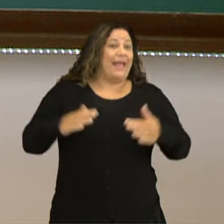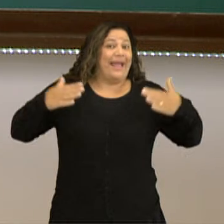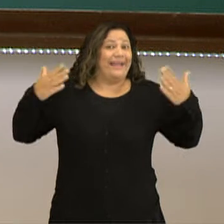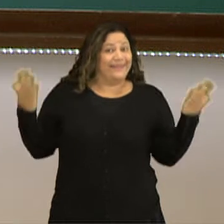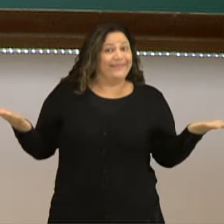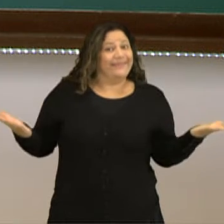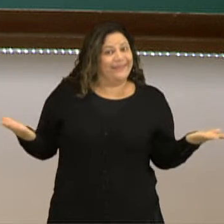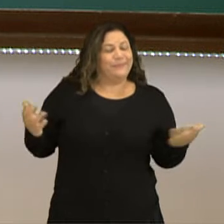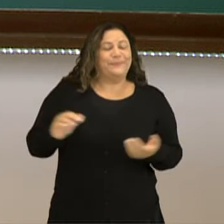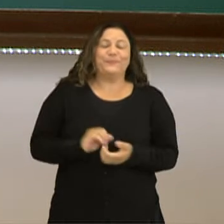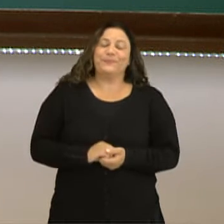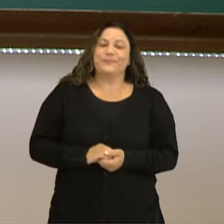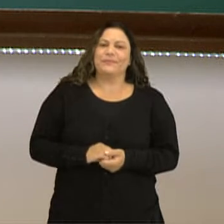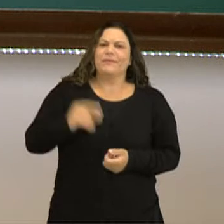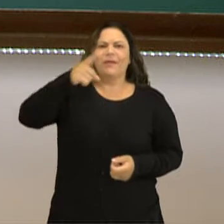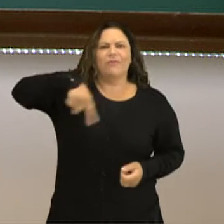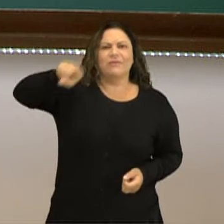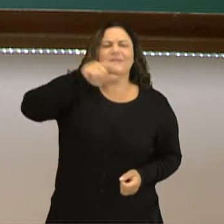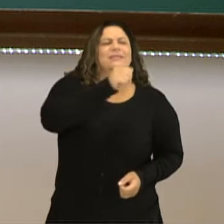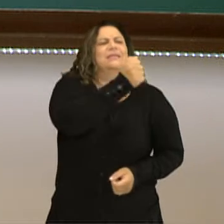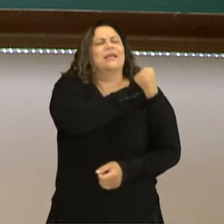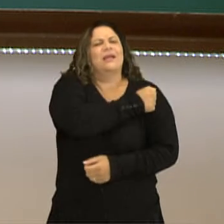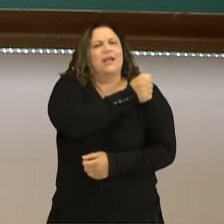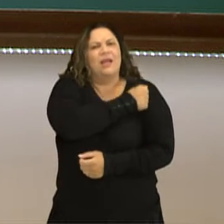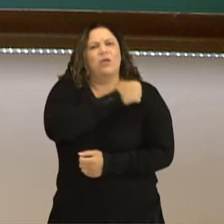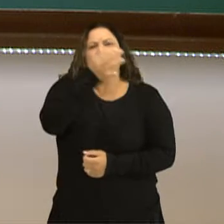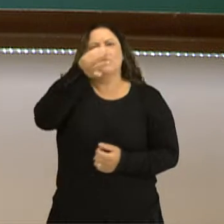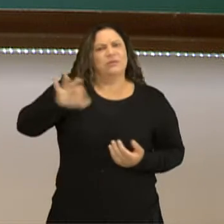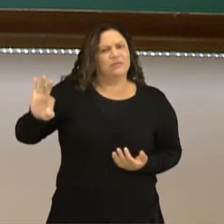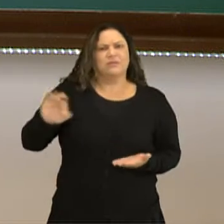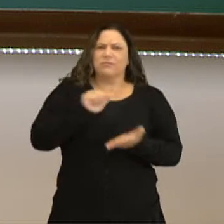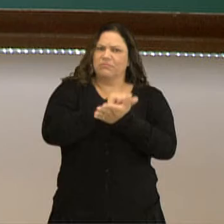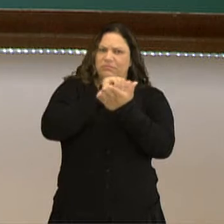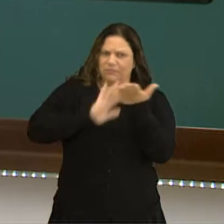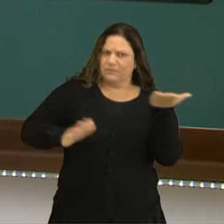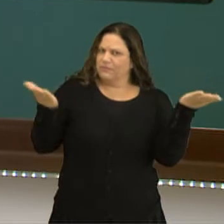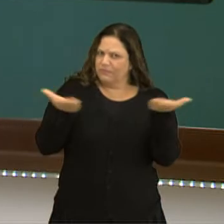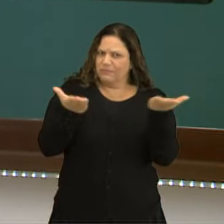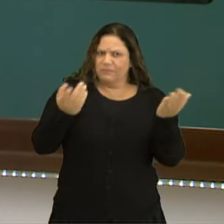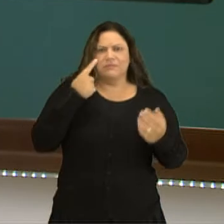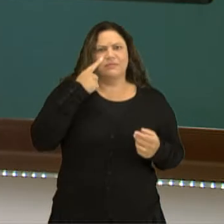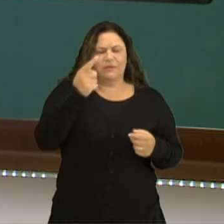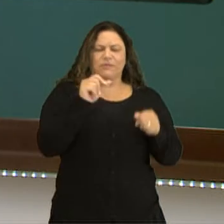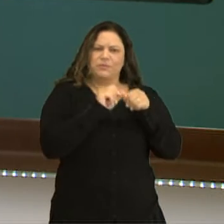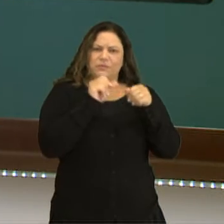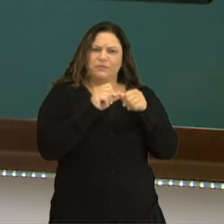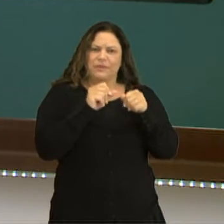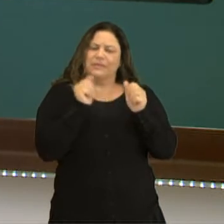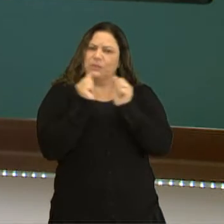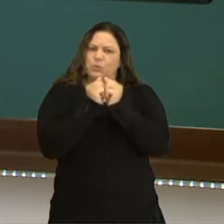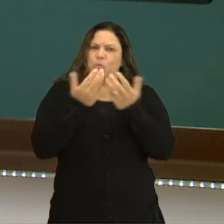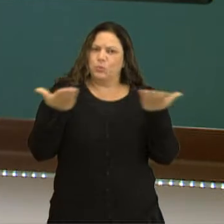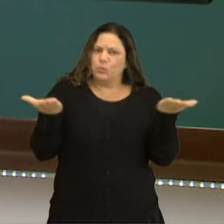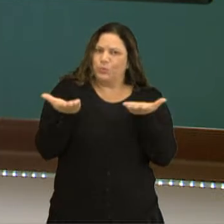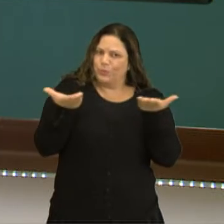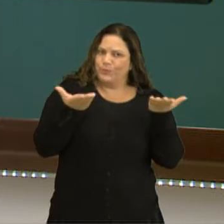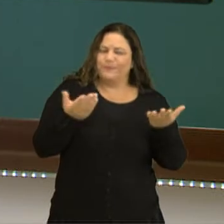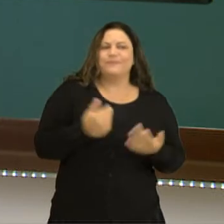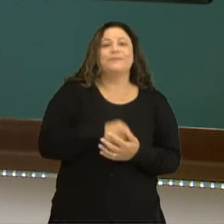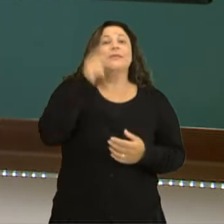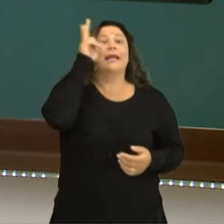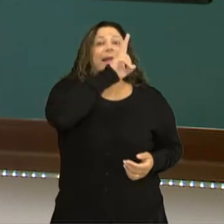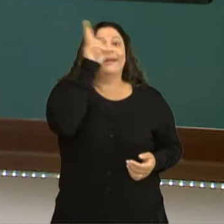Então, pessoal, você, estudante, você acertou esse exercício? Vamos lá, vamos fazer juntos? Lembre-se, eu tenho